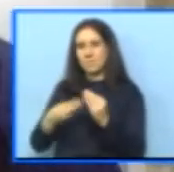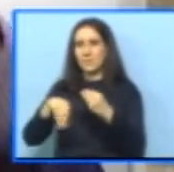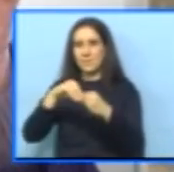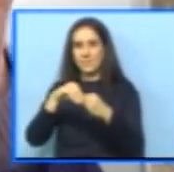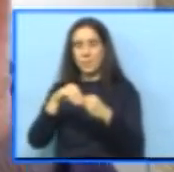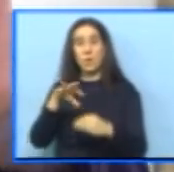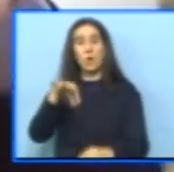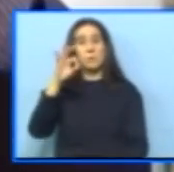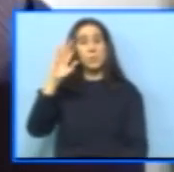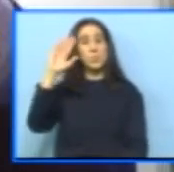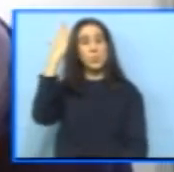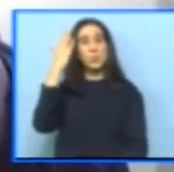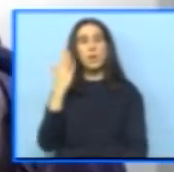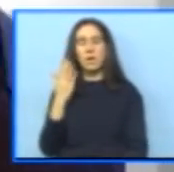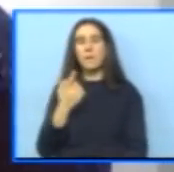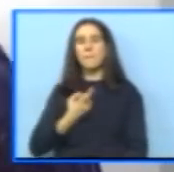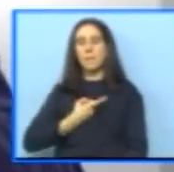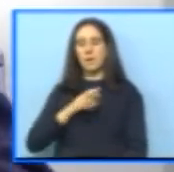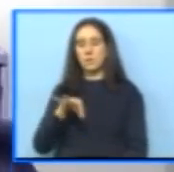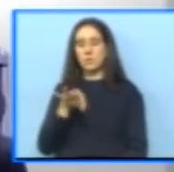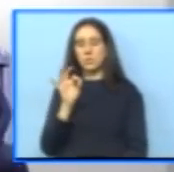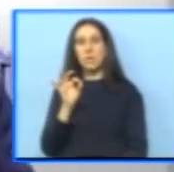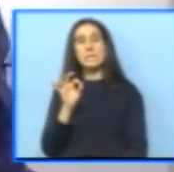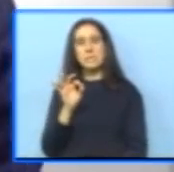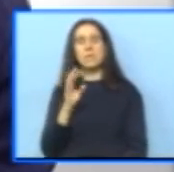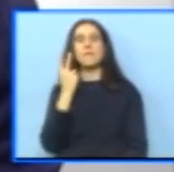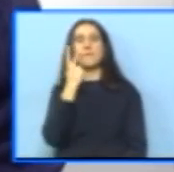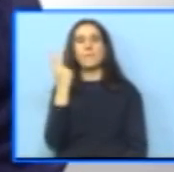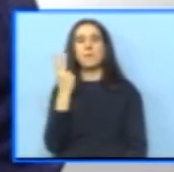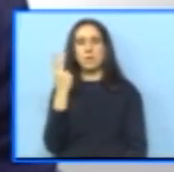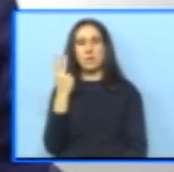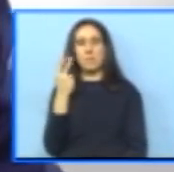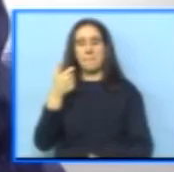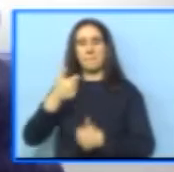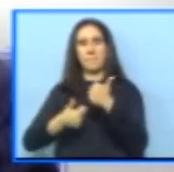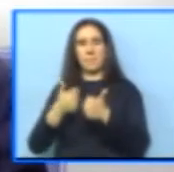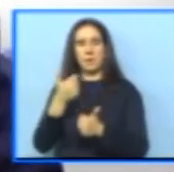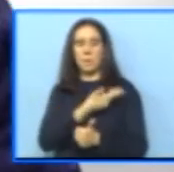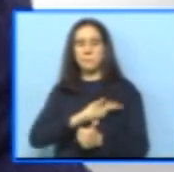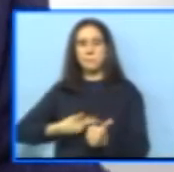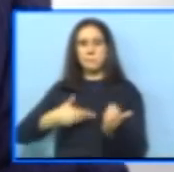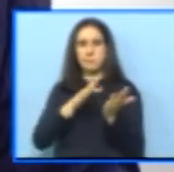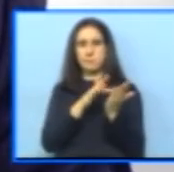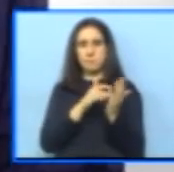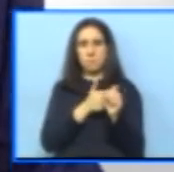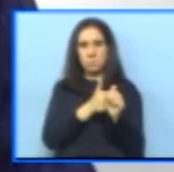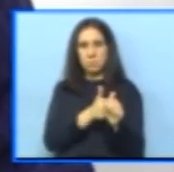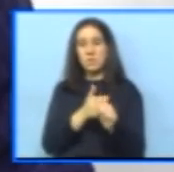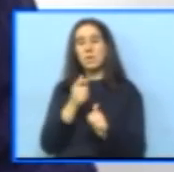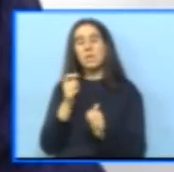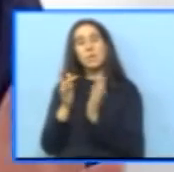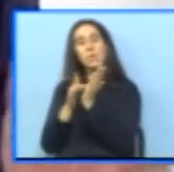opção grande, é escolher viver de acordo com o espírito do Antigo Testamento, que o livro de Ben-Sirá